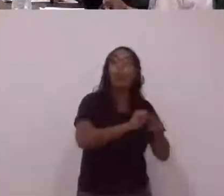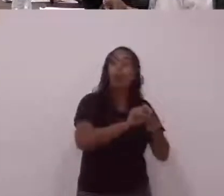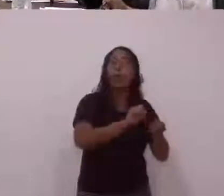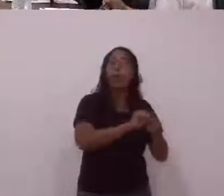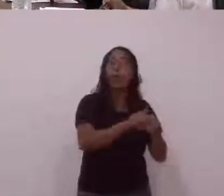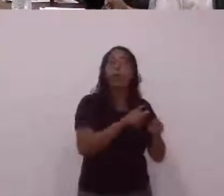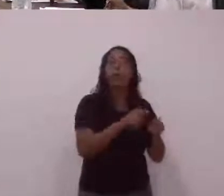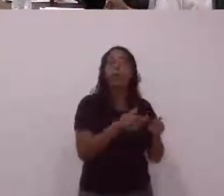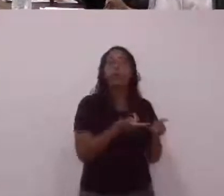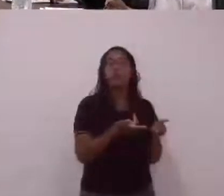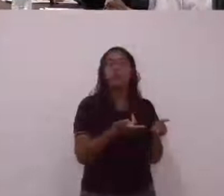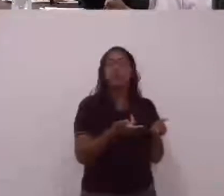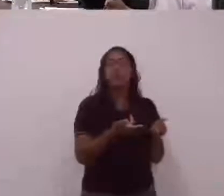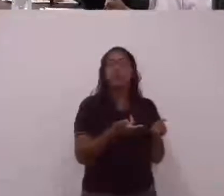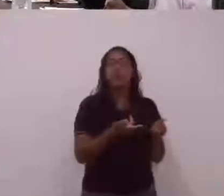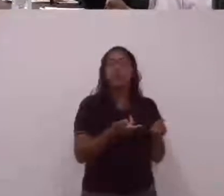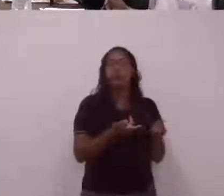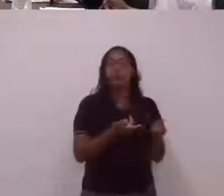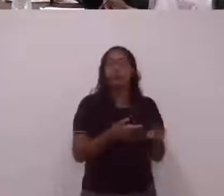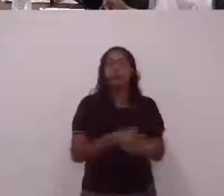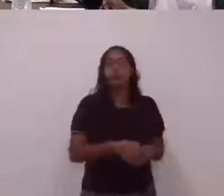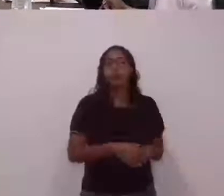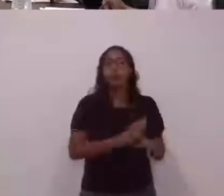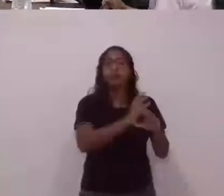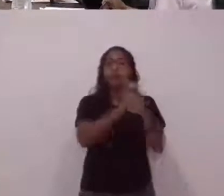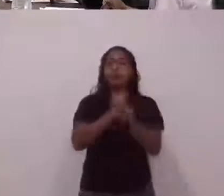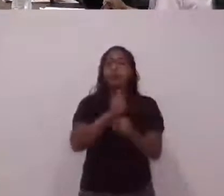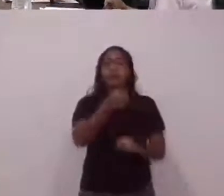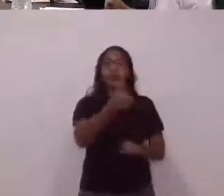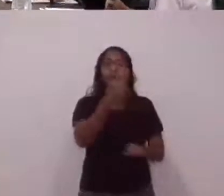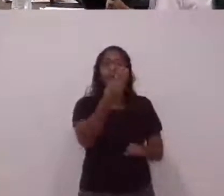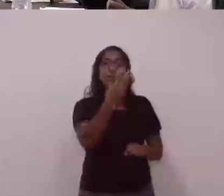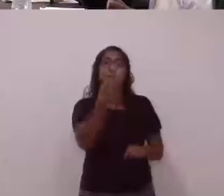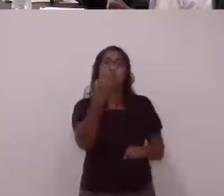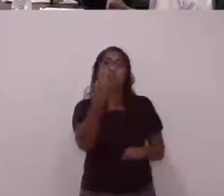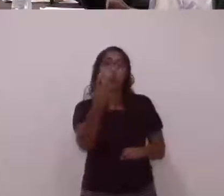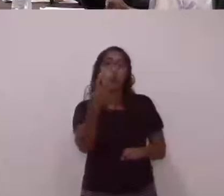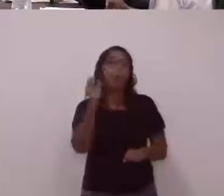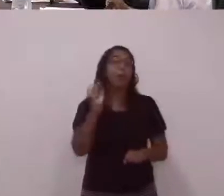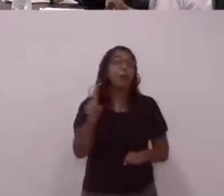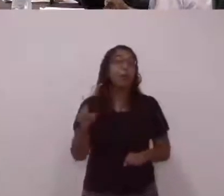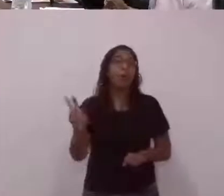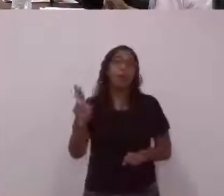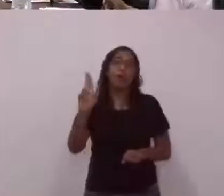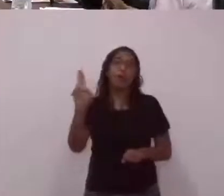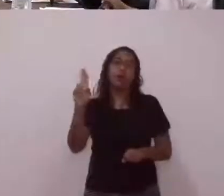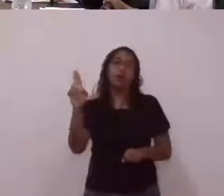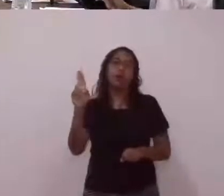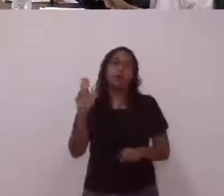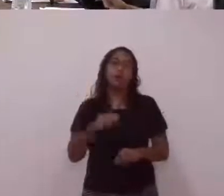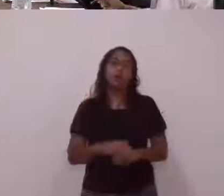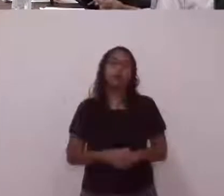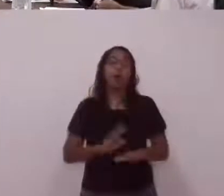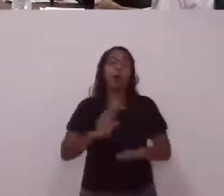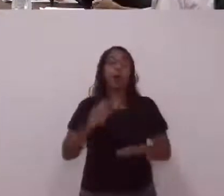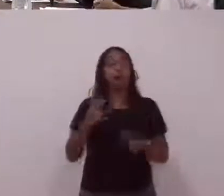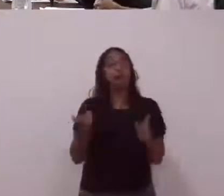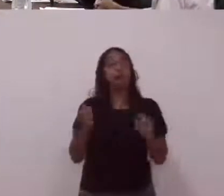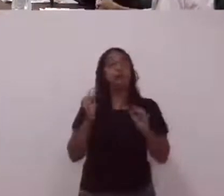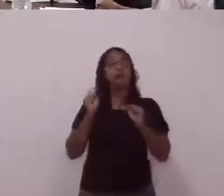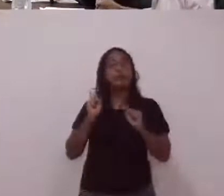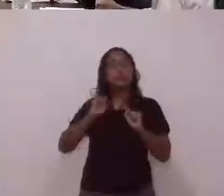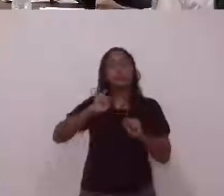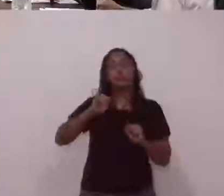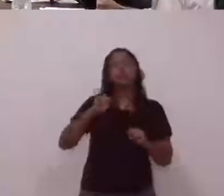no importe histórico de R 132 mil. Este valor atualizado à data presente, junho de